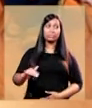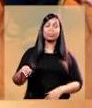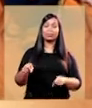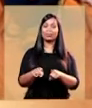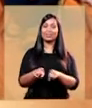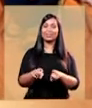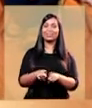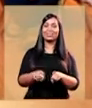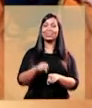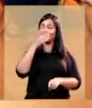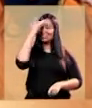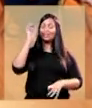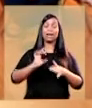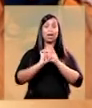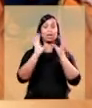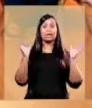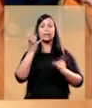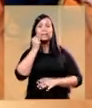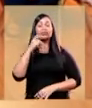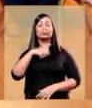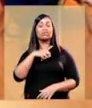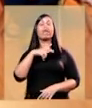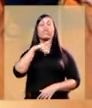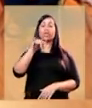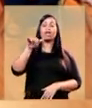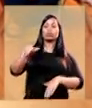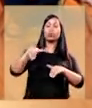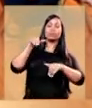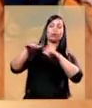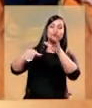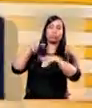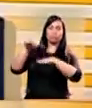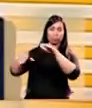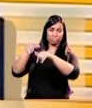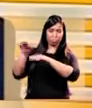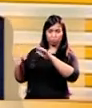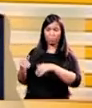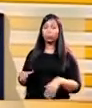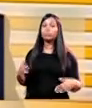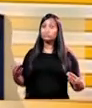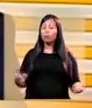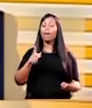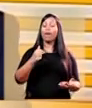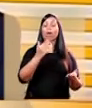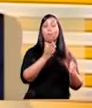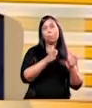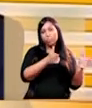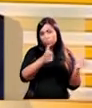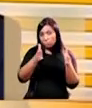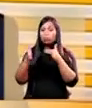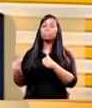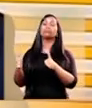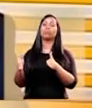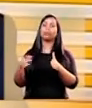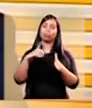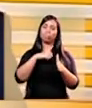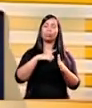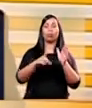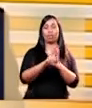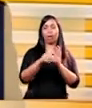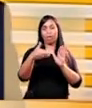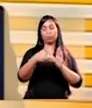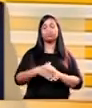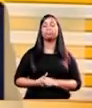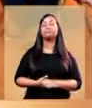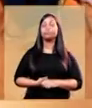crianças que forem sendo disponibilizadas à adoção, vai sendo chamadas essas pessoas do cadastro. Esse é o procedimento previsto